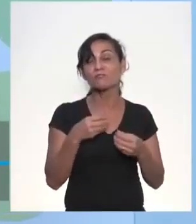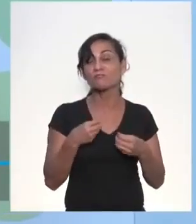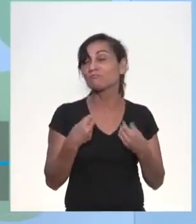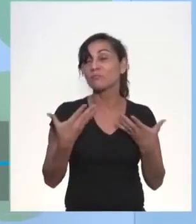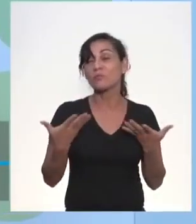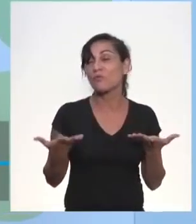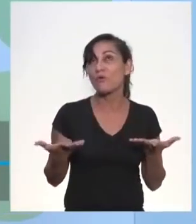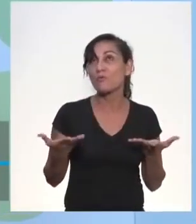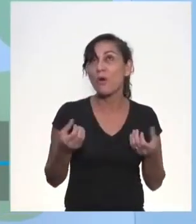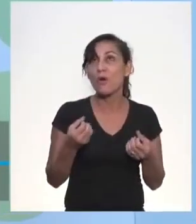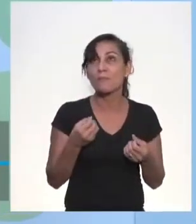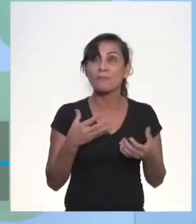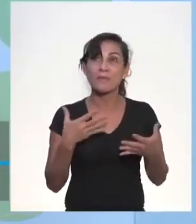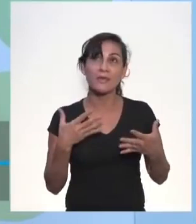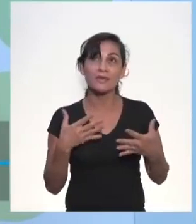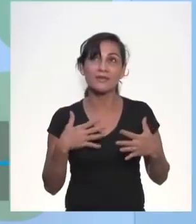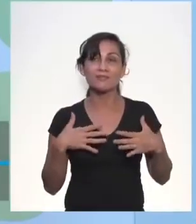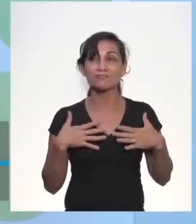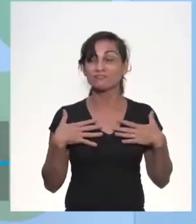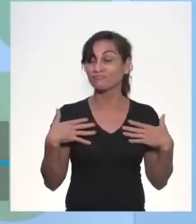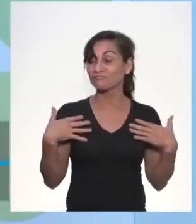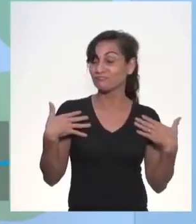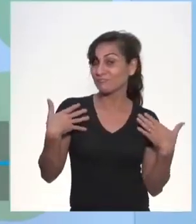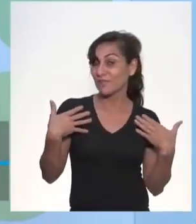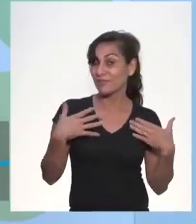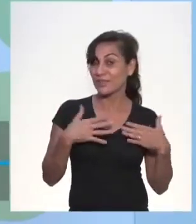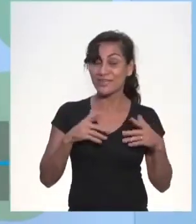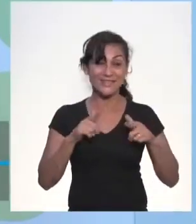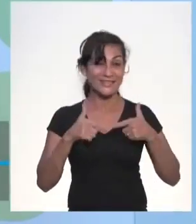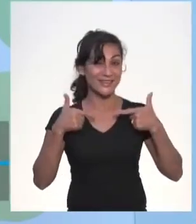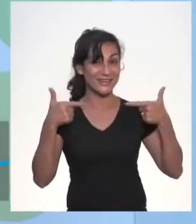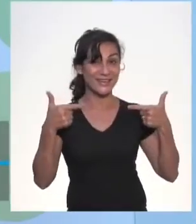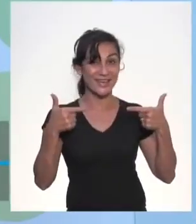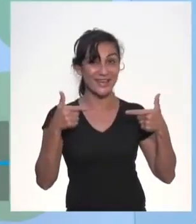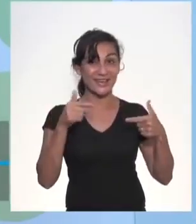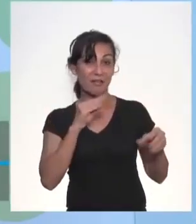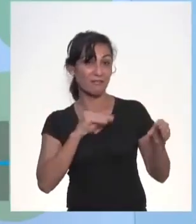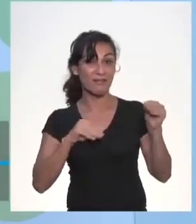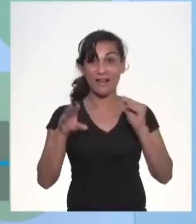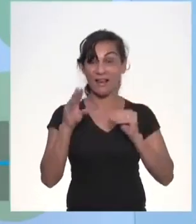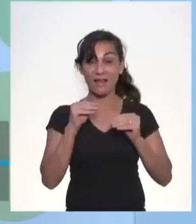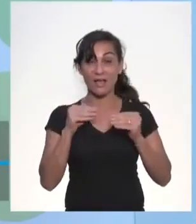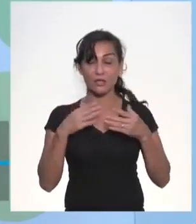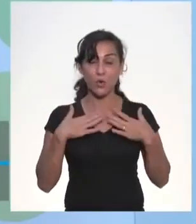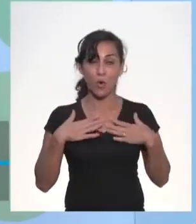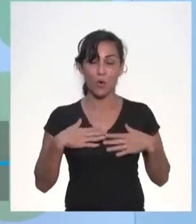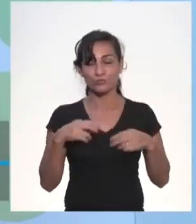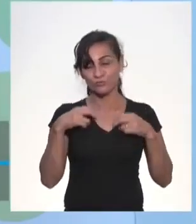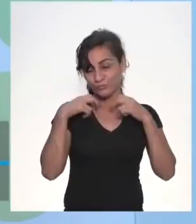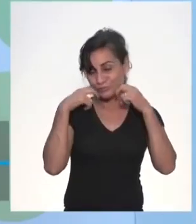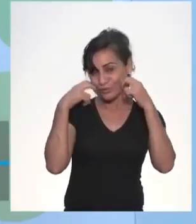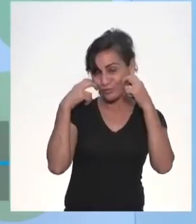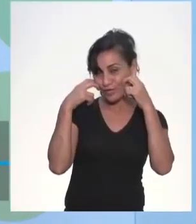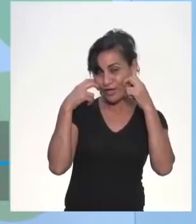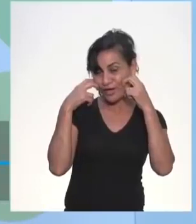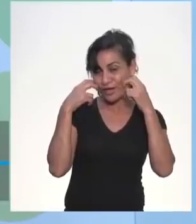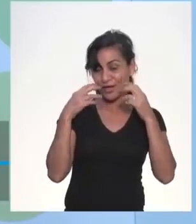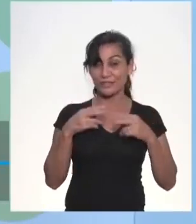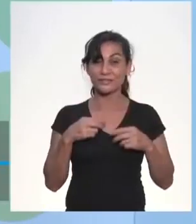bem desinibida, bem feliz, alegre, faladora, ou seria mais recatada, seria